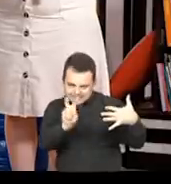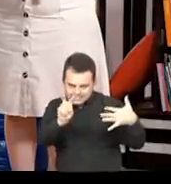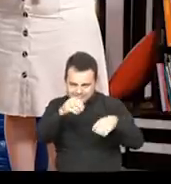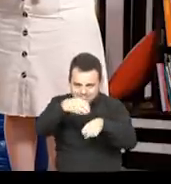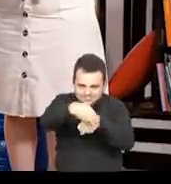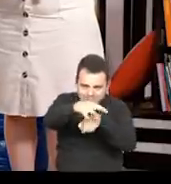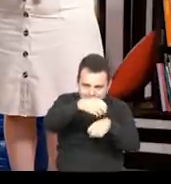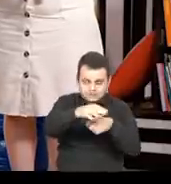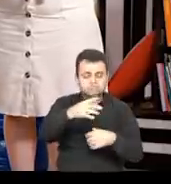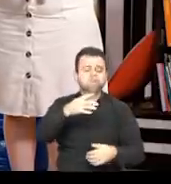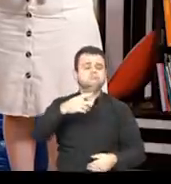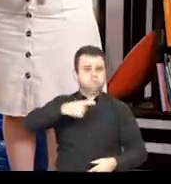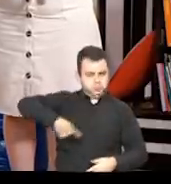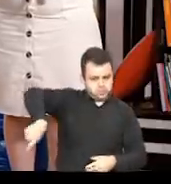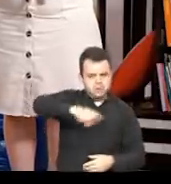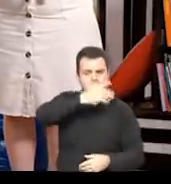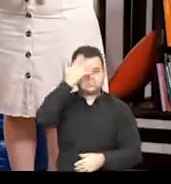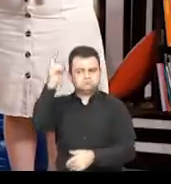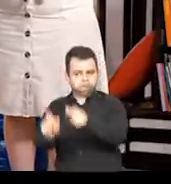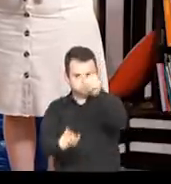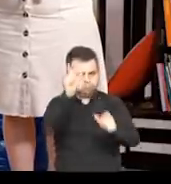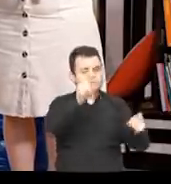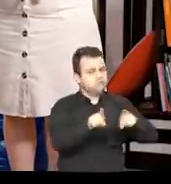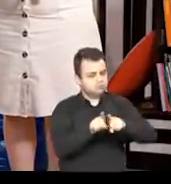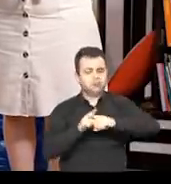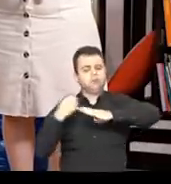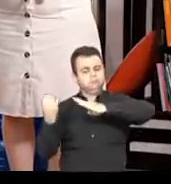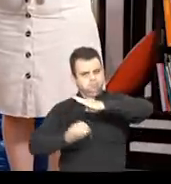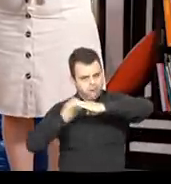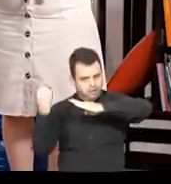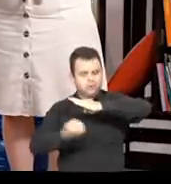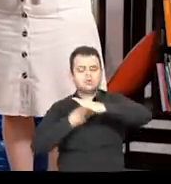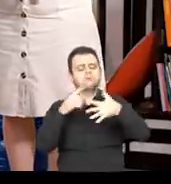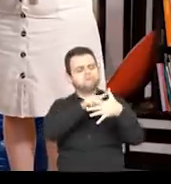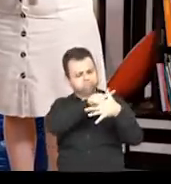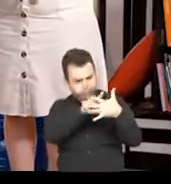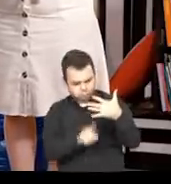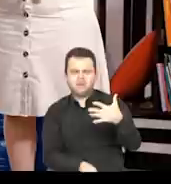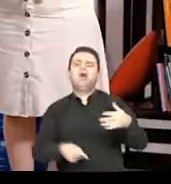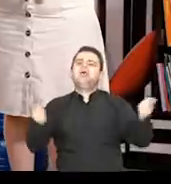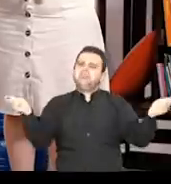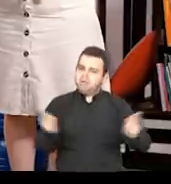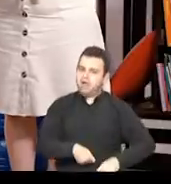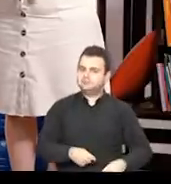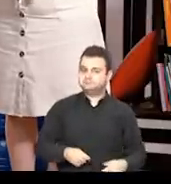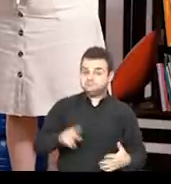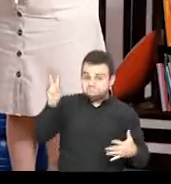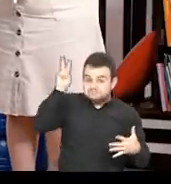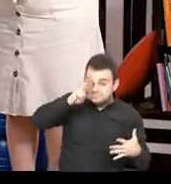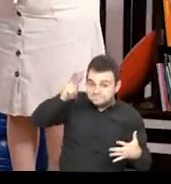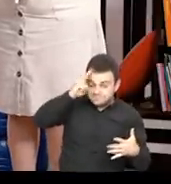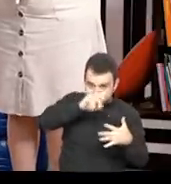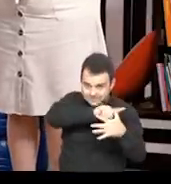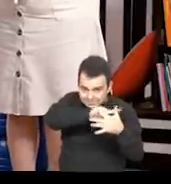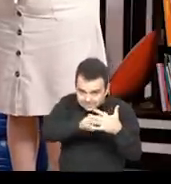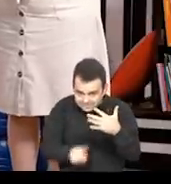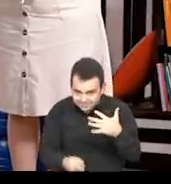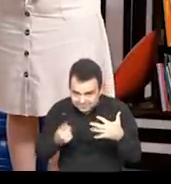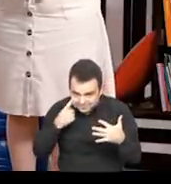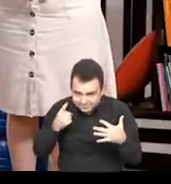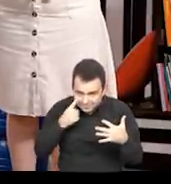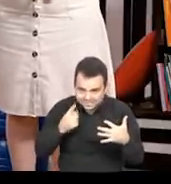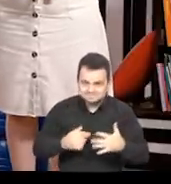gente, cidadãos comuns, quanto empresas podem colocá-los em prática. Vamos relembrar então quais são os 5